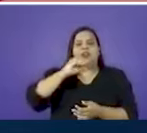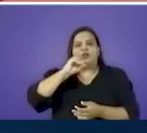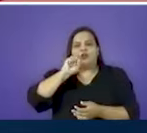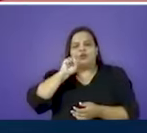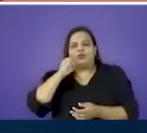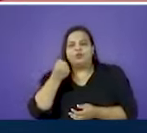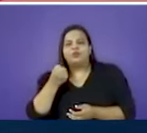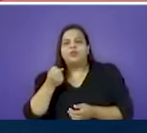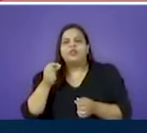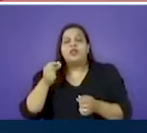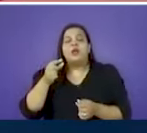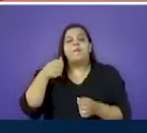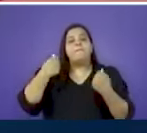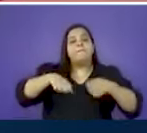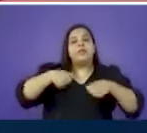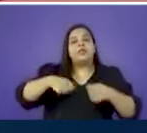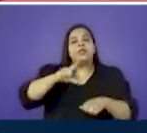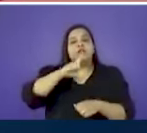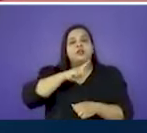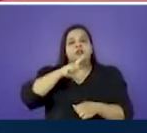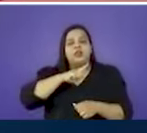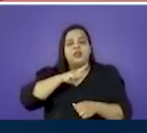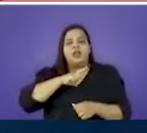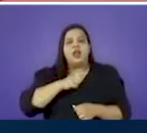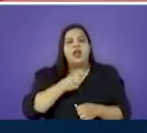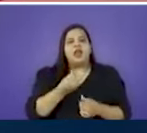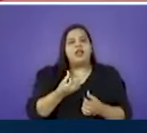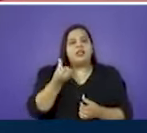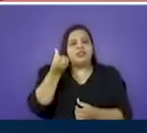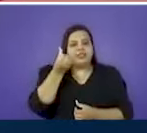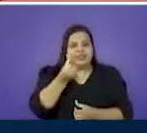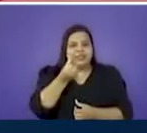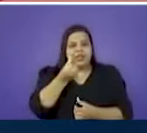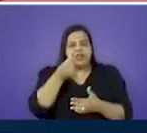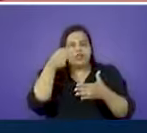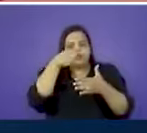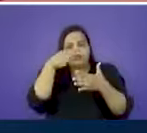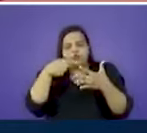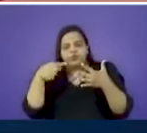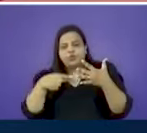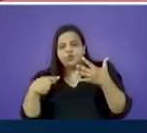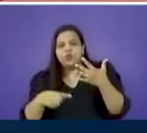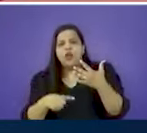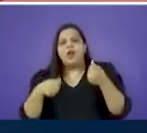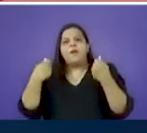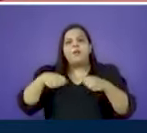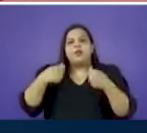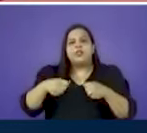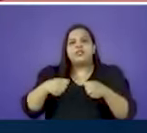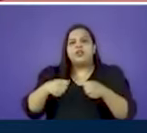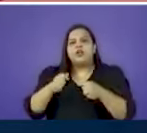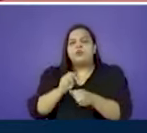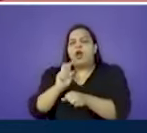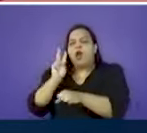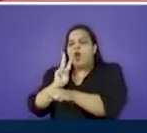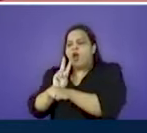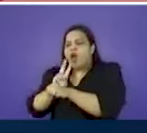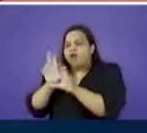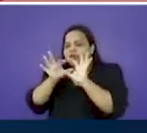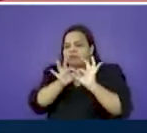atitudes necessárias para, de fato, conservarmos essa